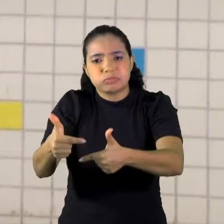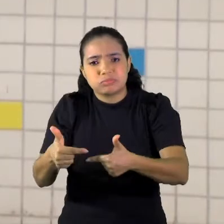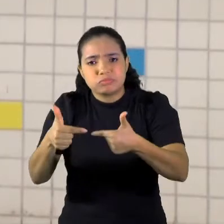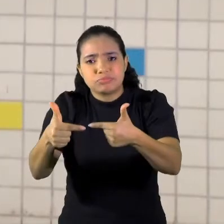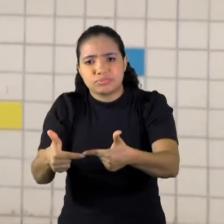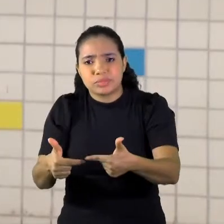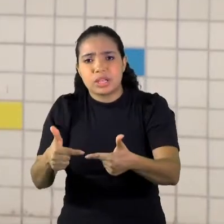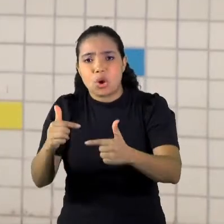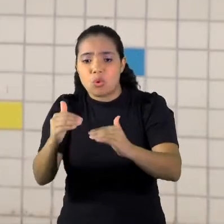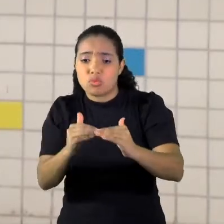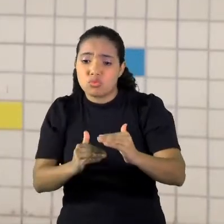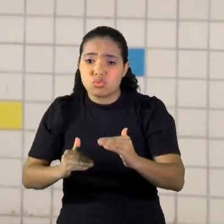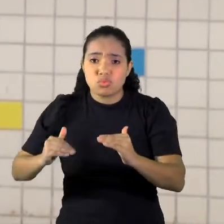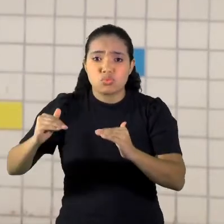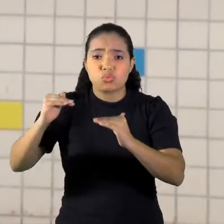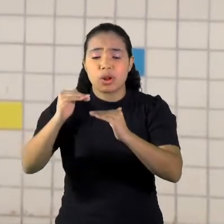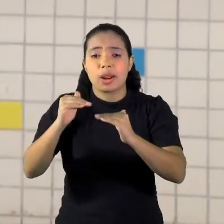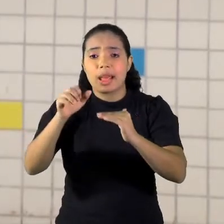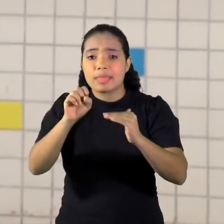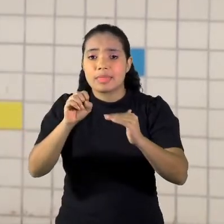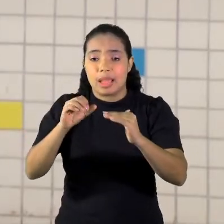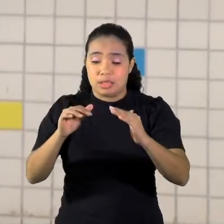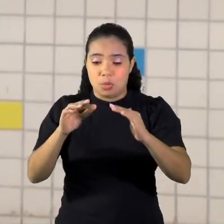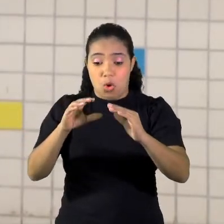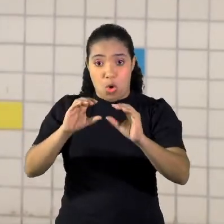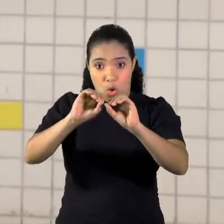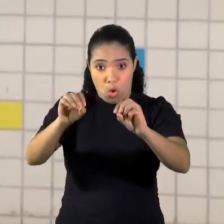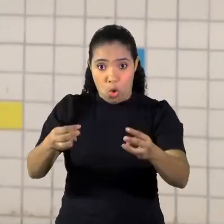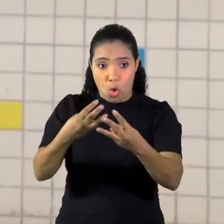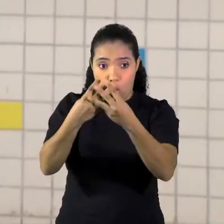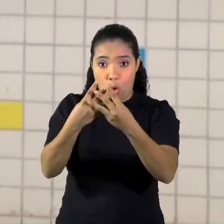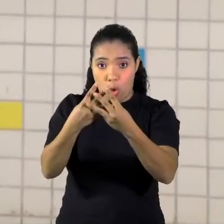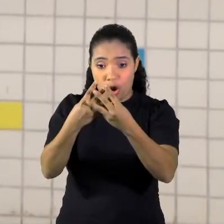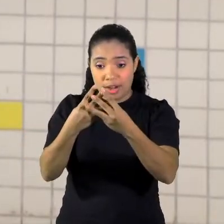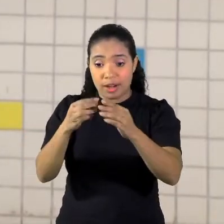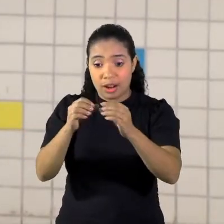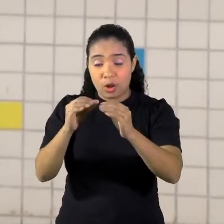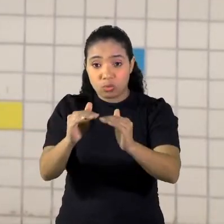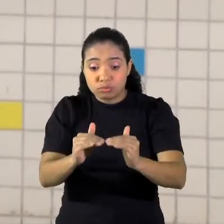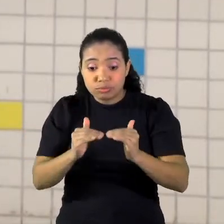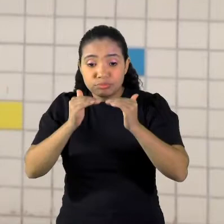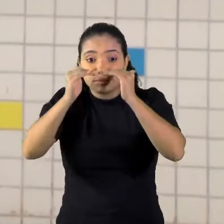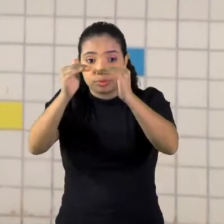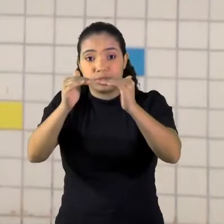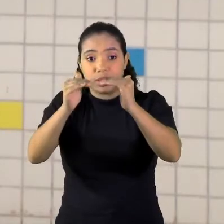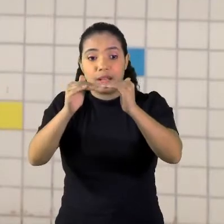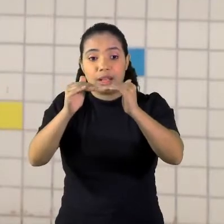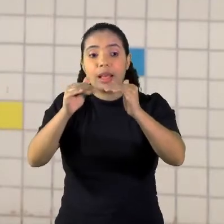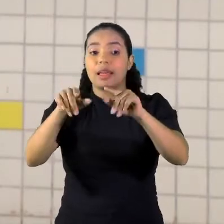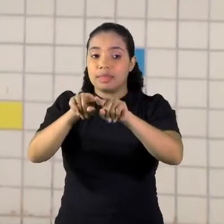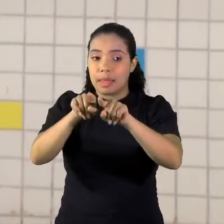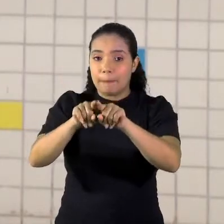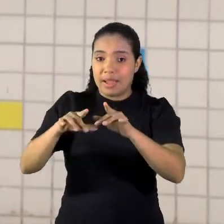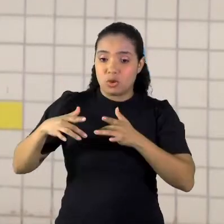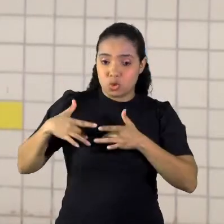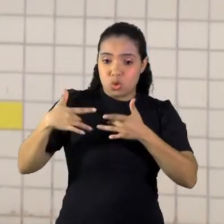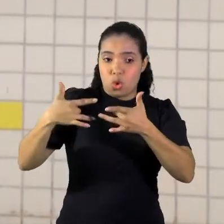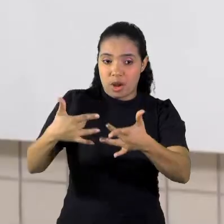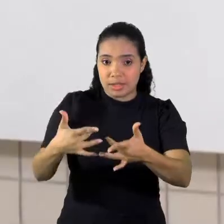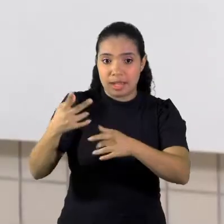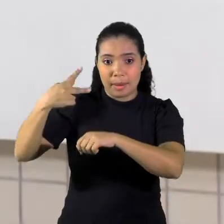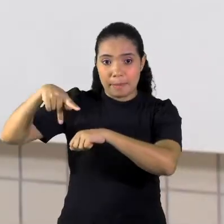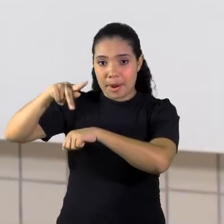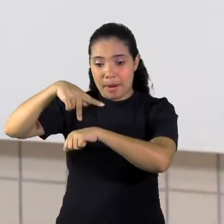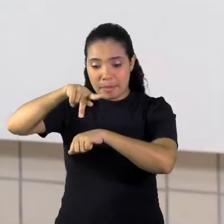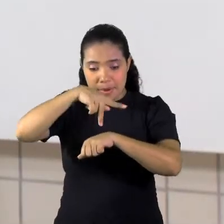soberania nacional e a solidariedade internacional.